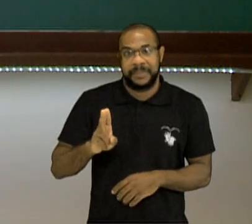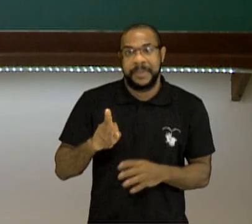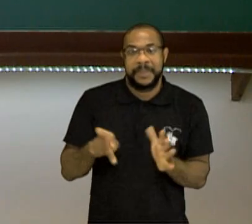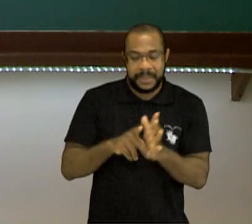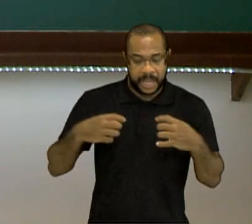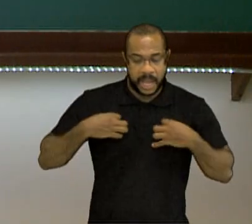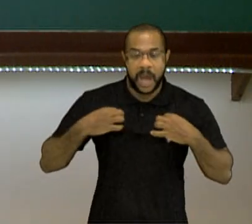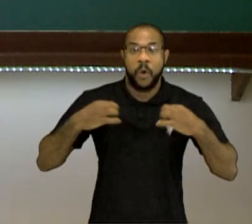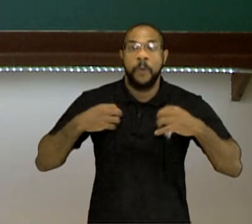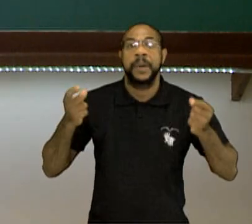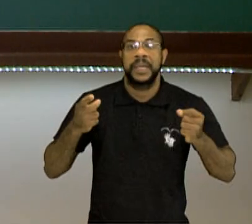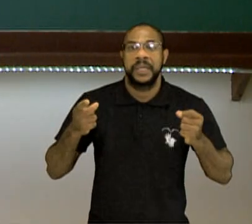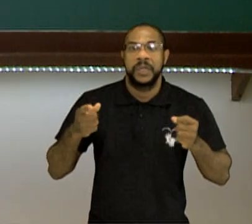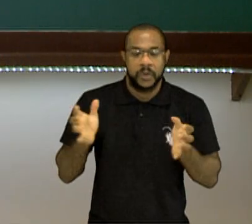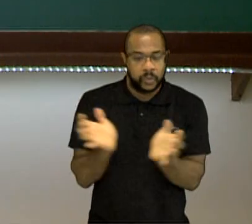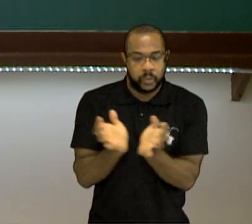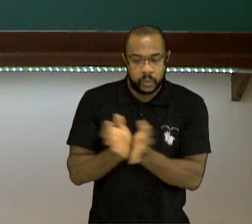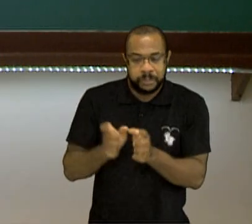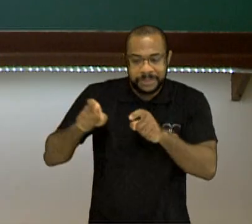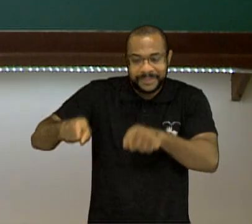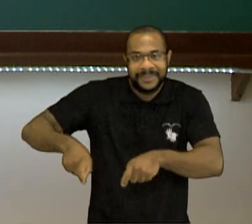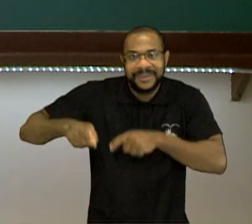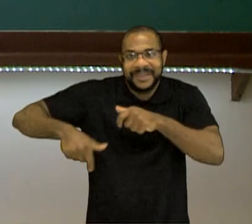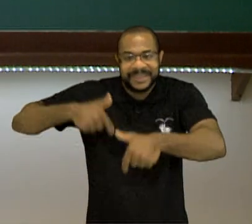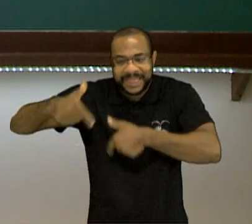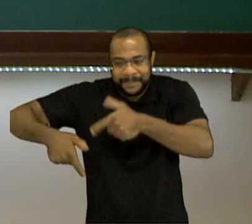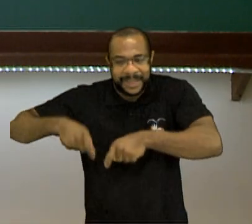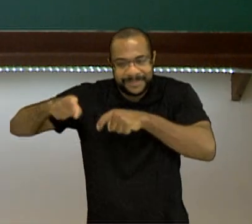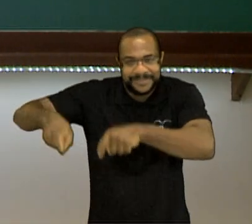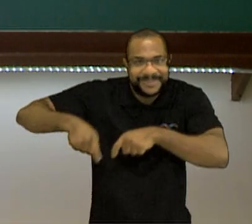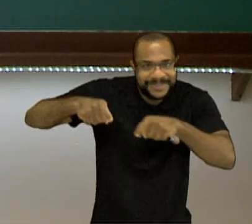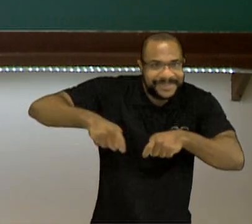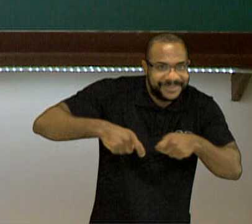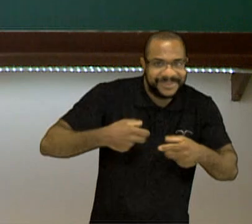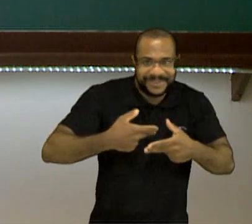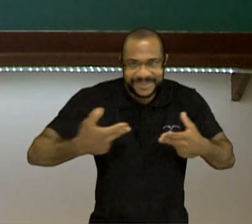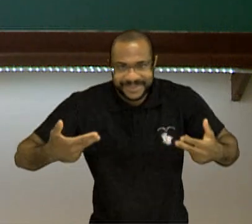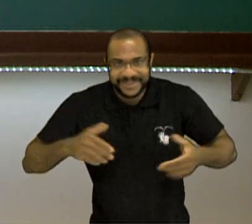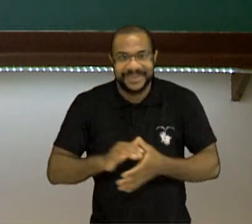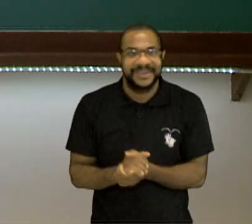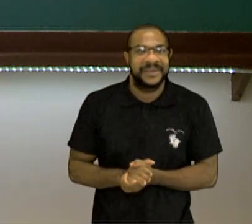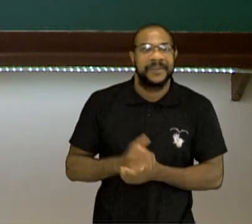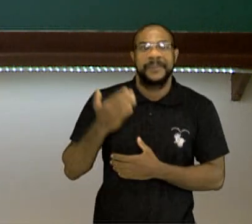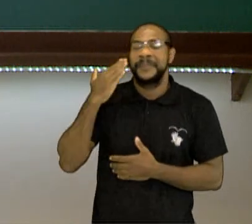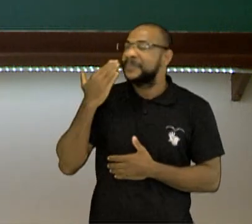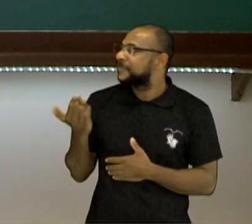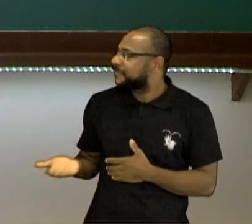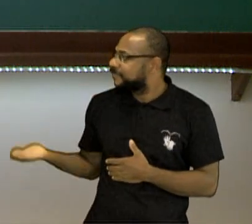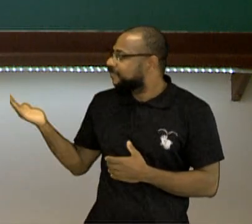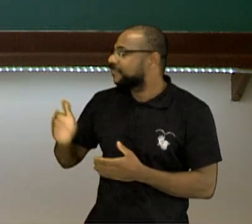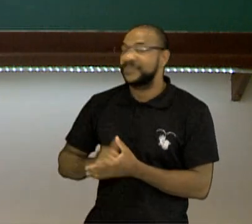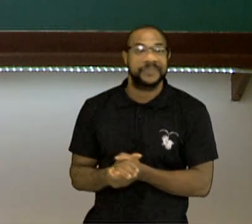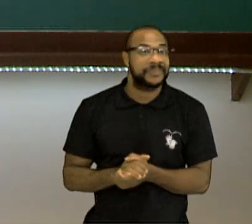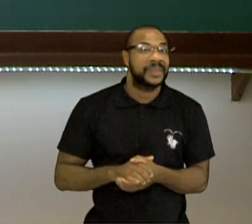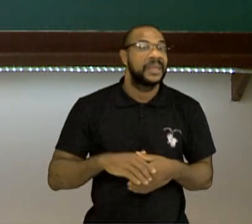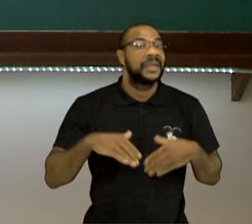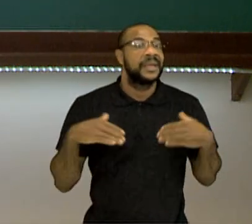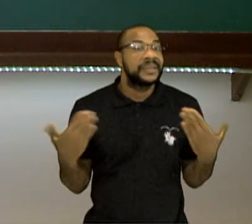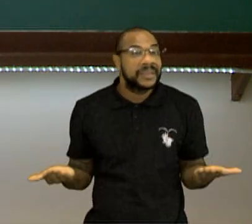vermelho ele é utilizado desde a pré-história, né? Desde o ser humano lá da pré-história